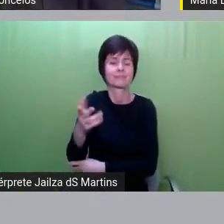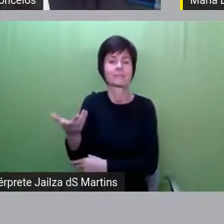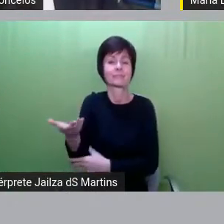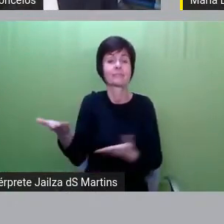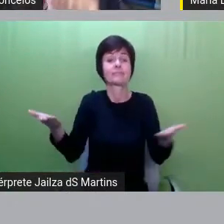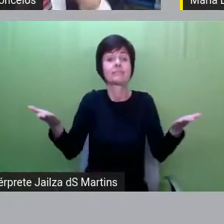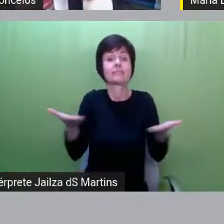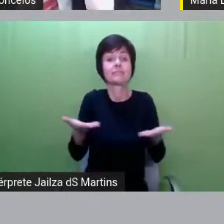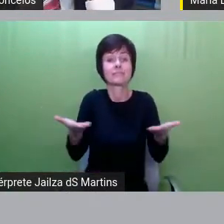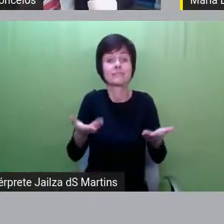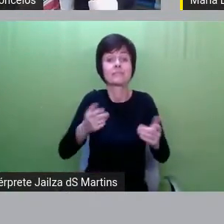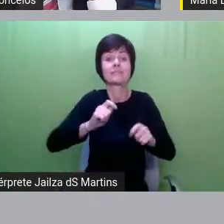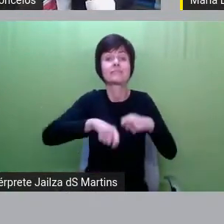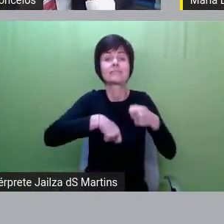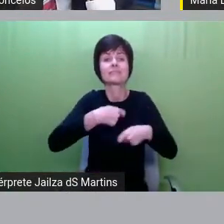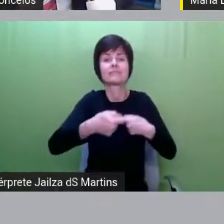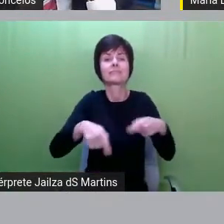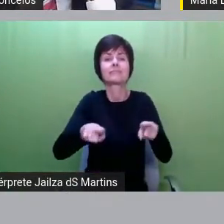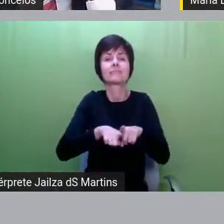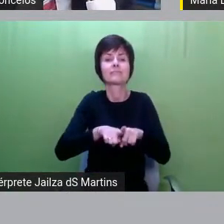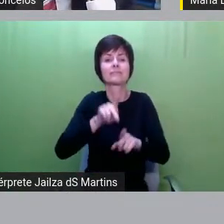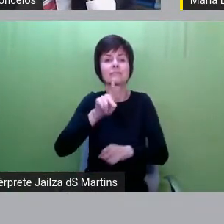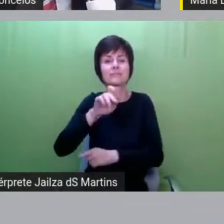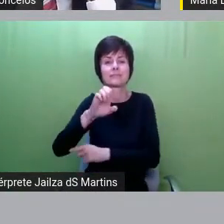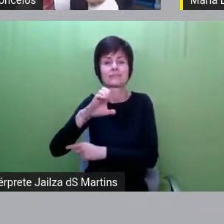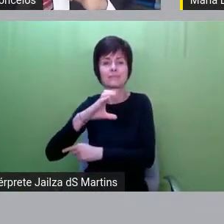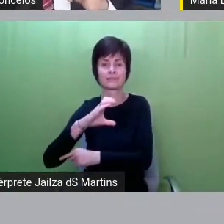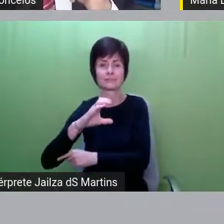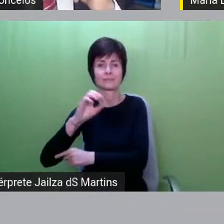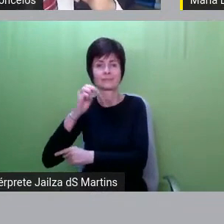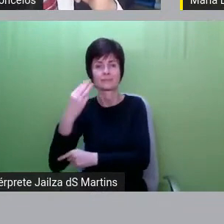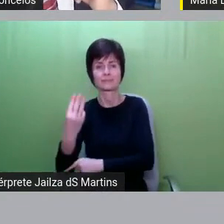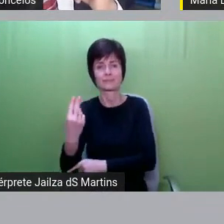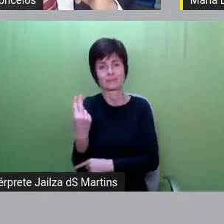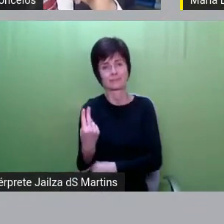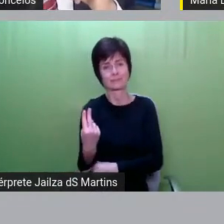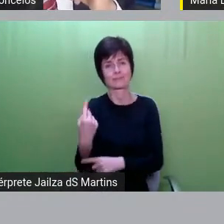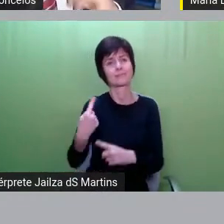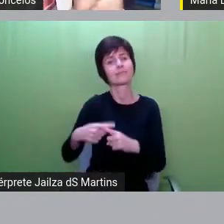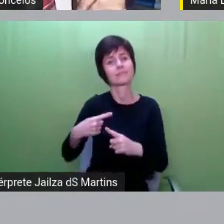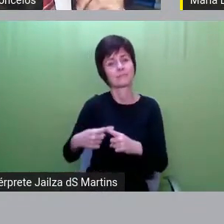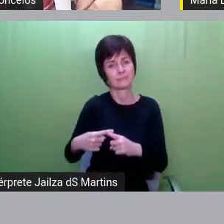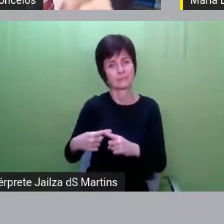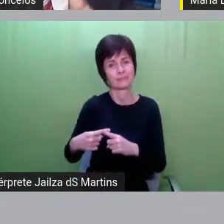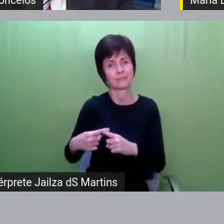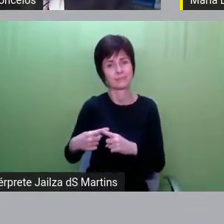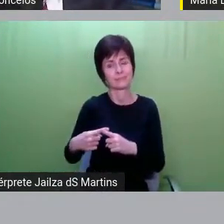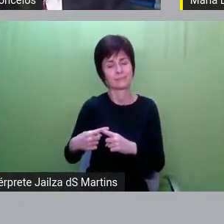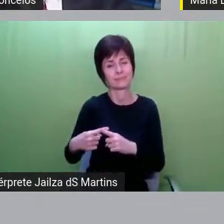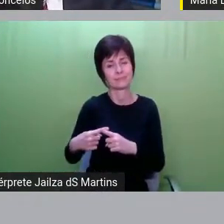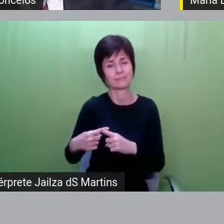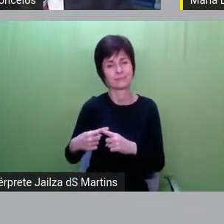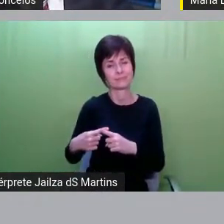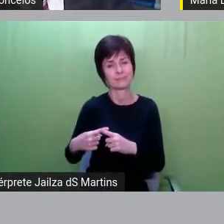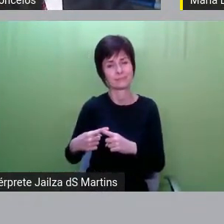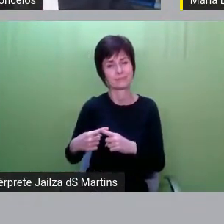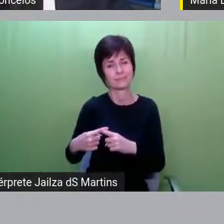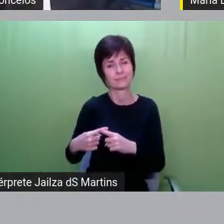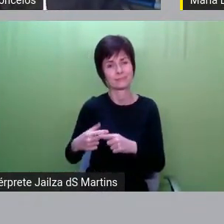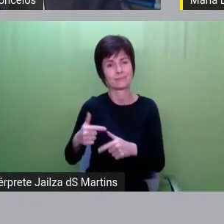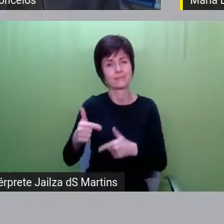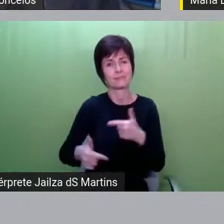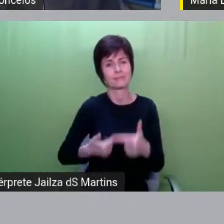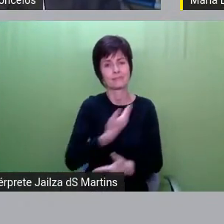agora a administrativa com a PEC 32. Por quê? O serviço público